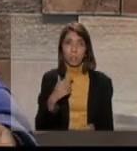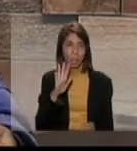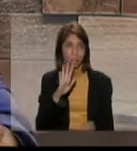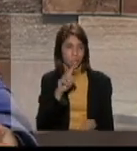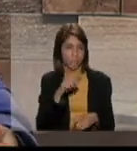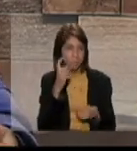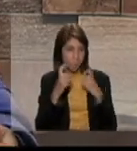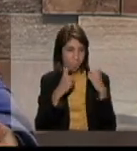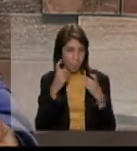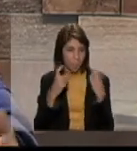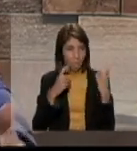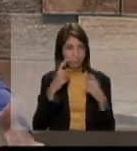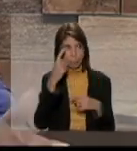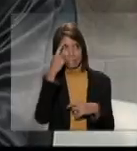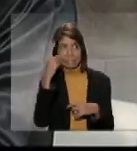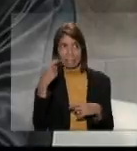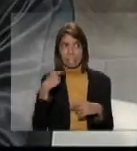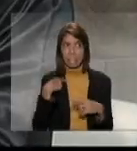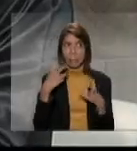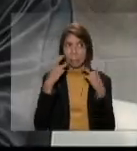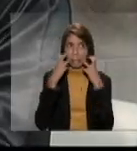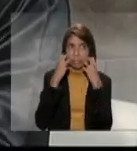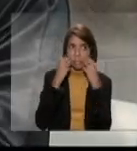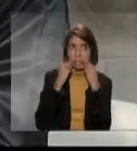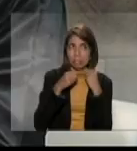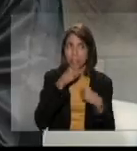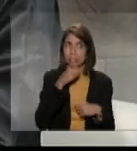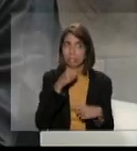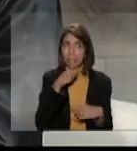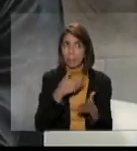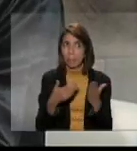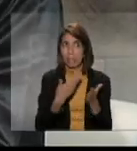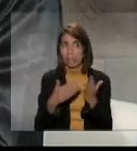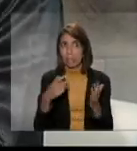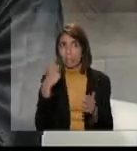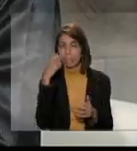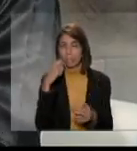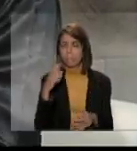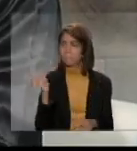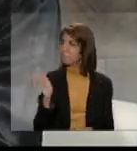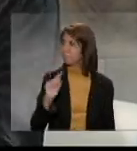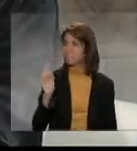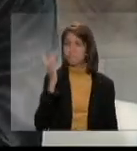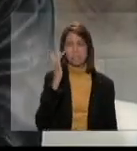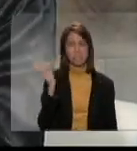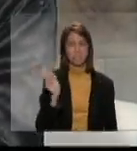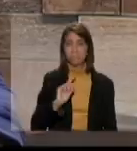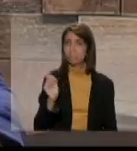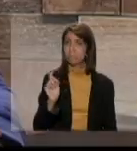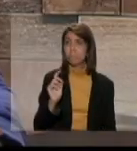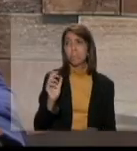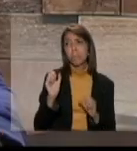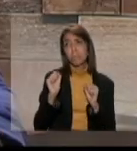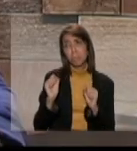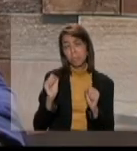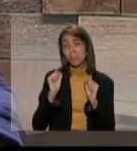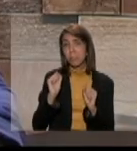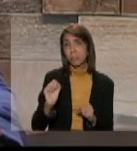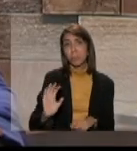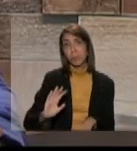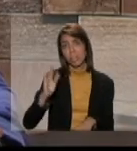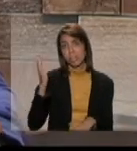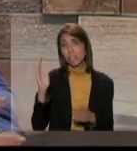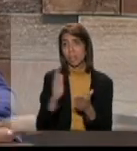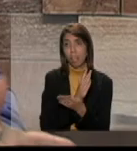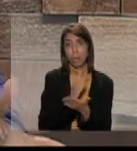é mais te preocupa essa idéia de que vão ter menos personagens ou não acho que não não acho que não acho que talvez